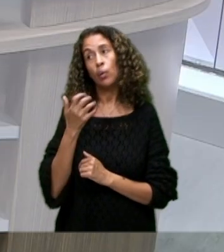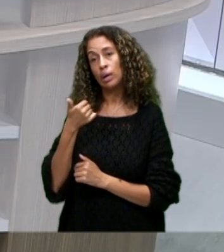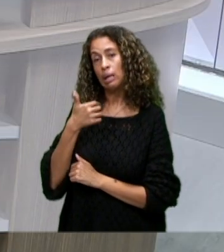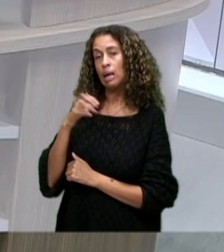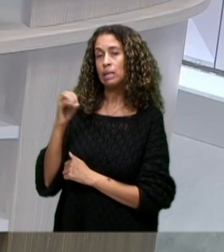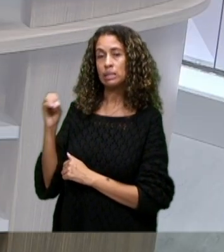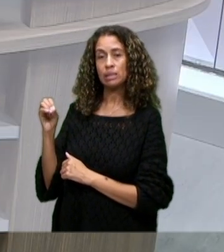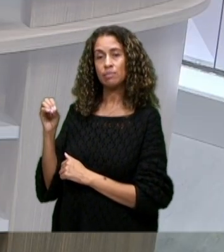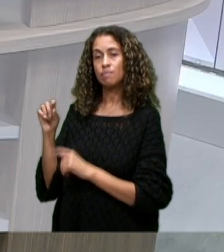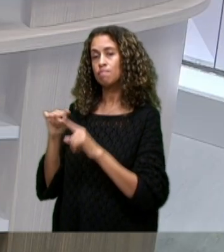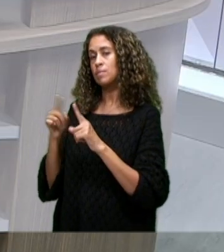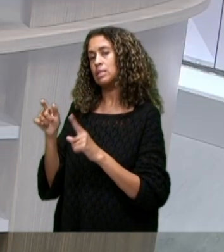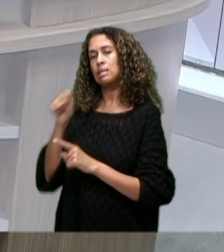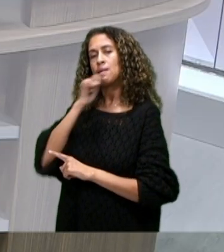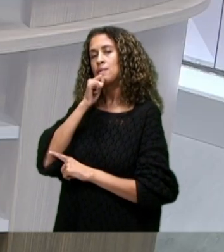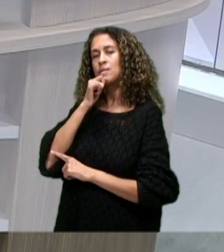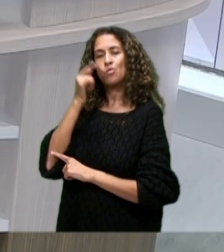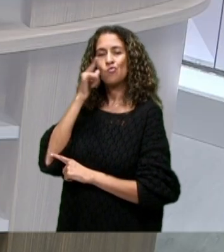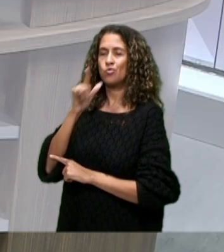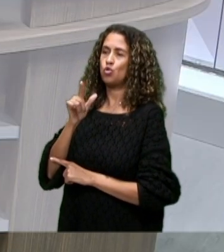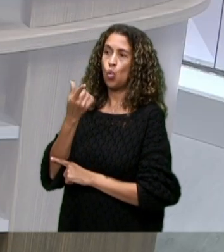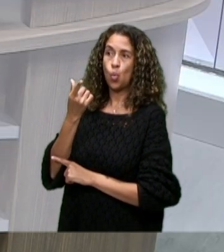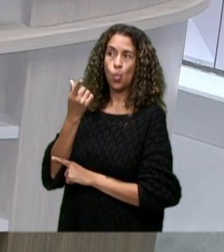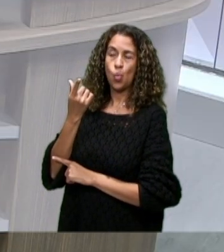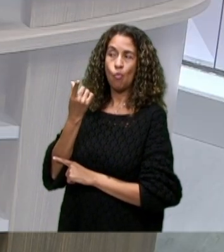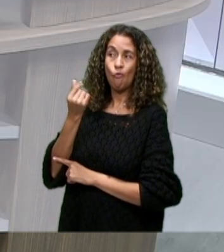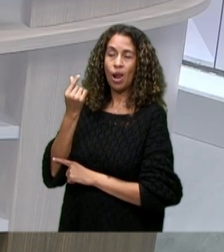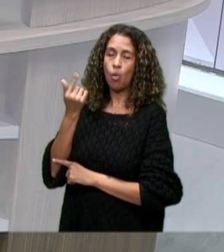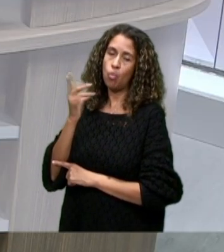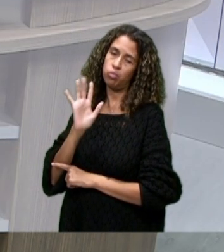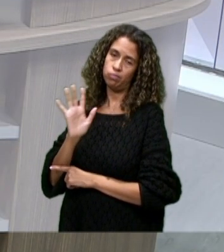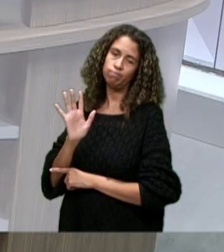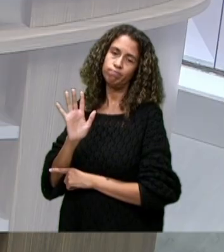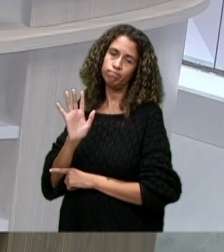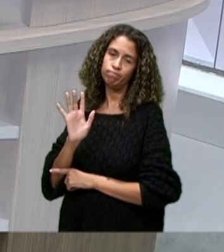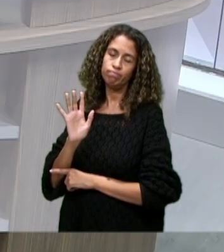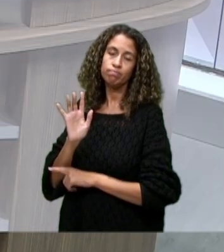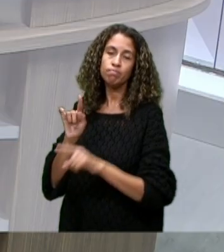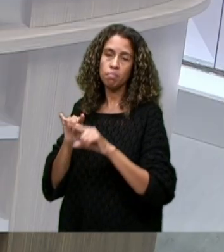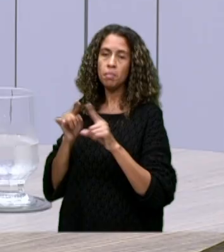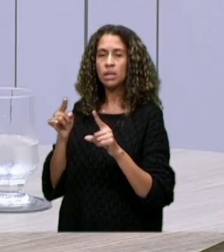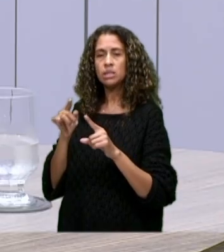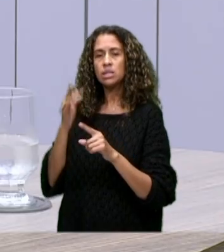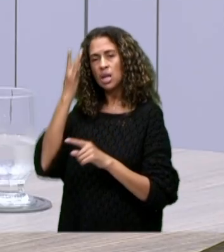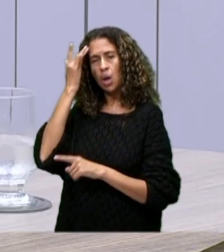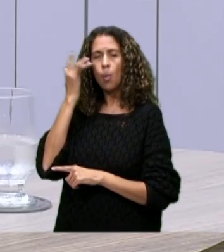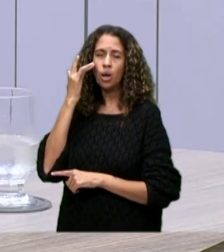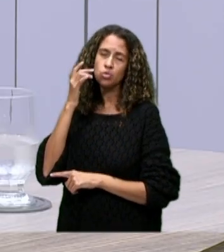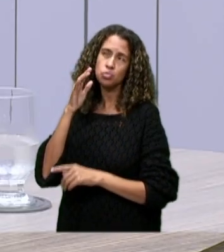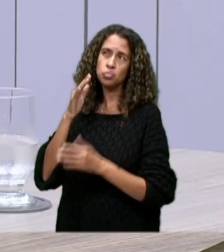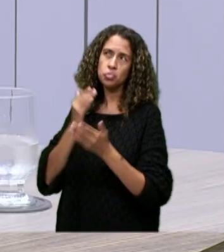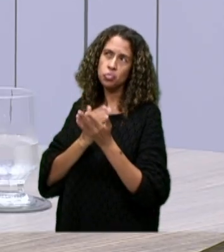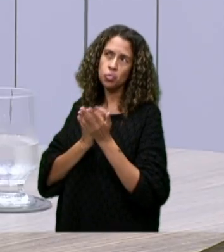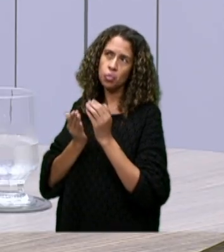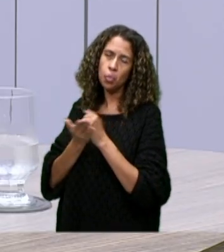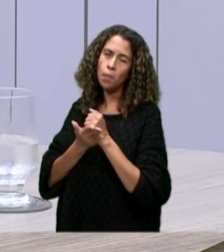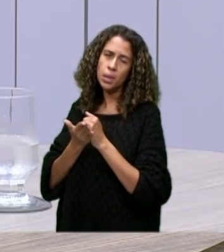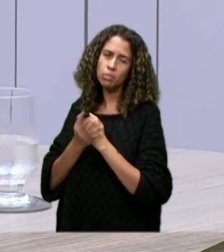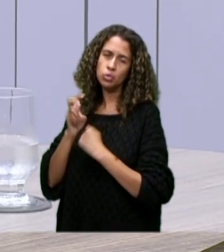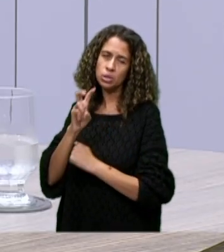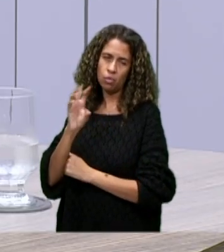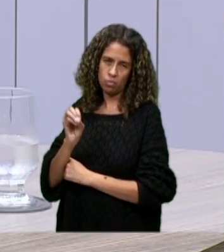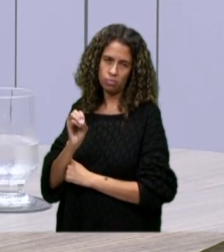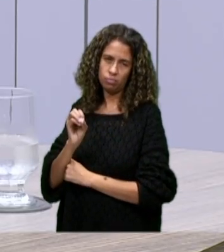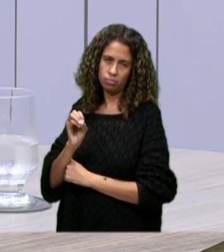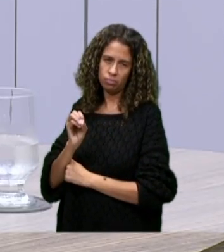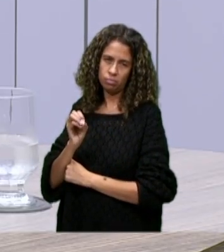mas ainda não cheguei perto desse número para... Mas eu devo mandar imprimir uns 50, pelo menos, no mínimo 50,